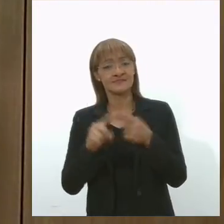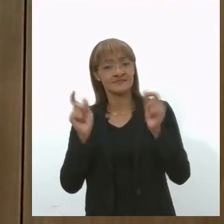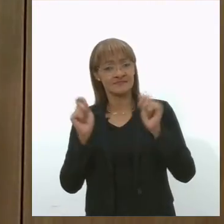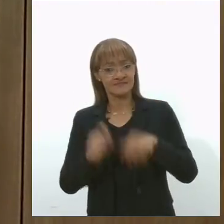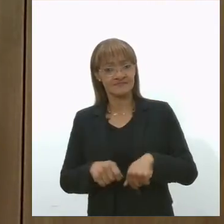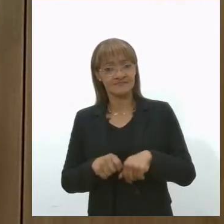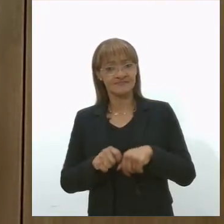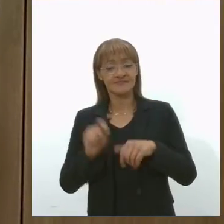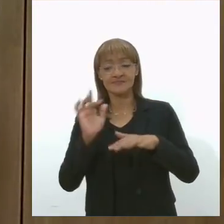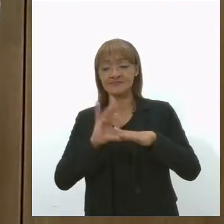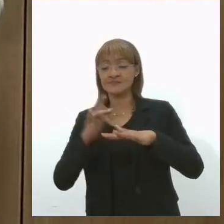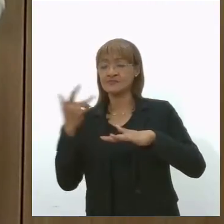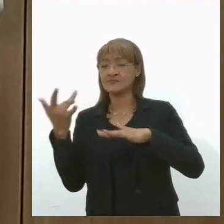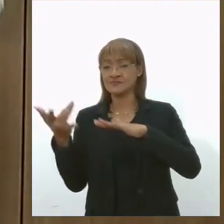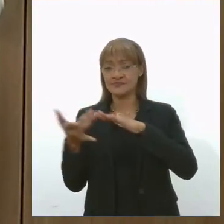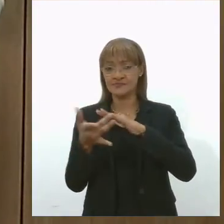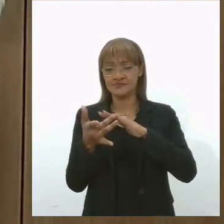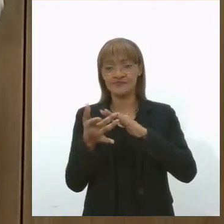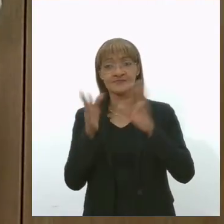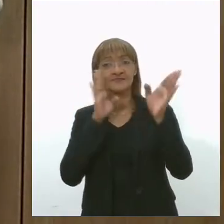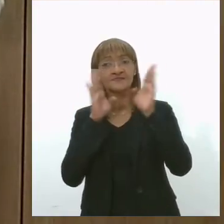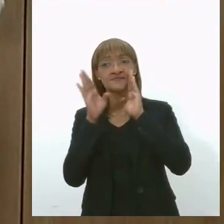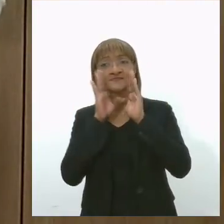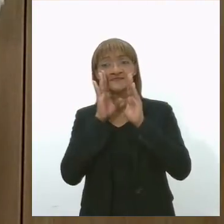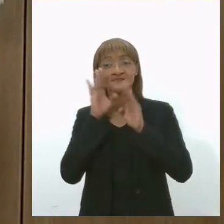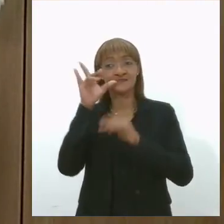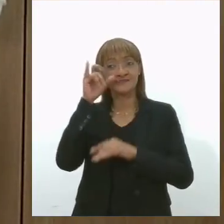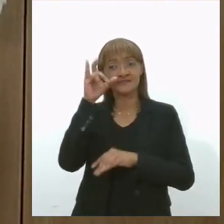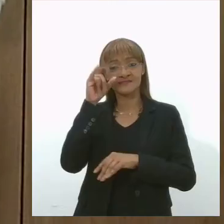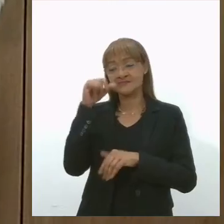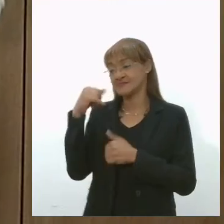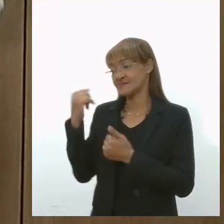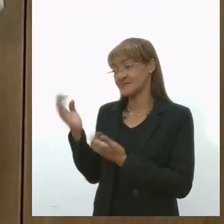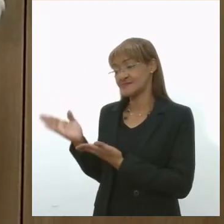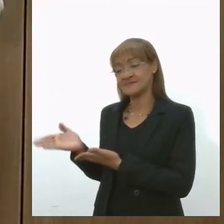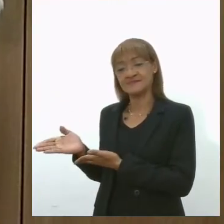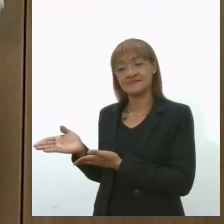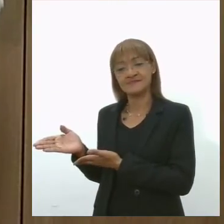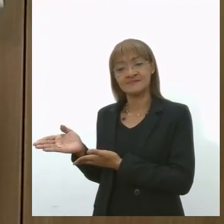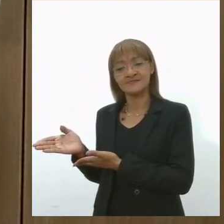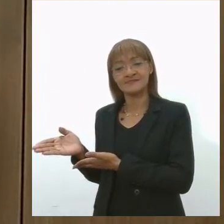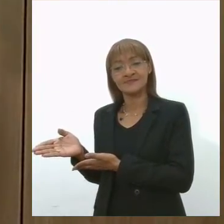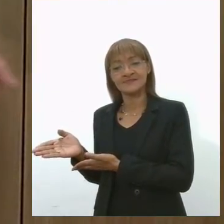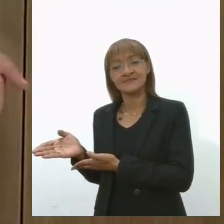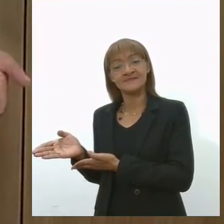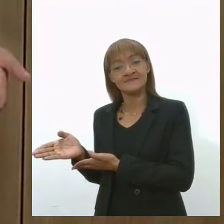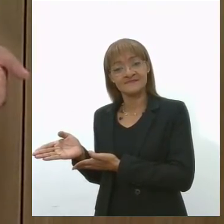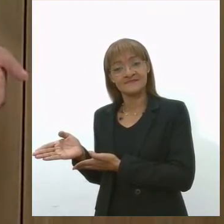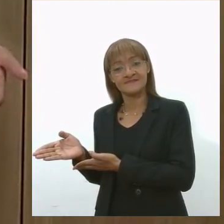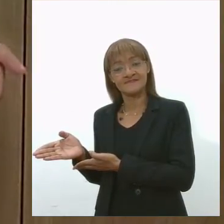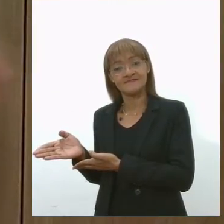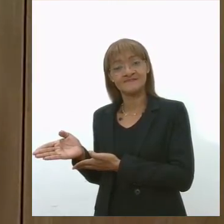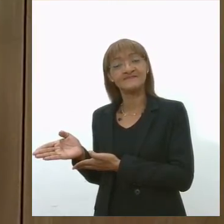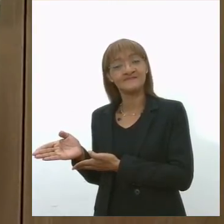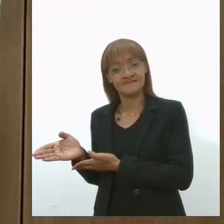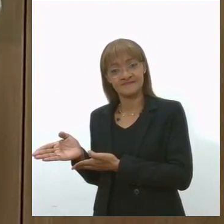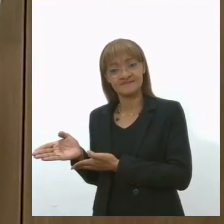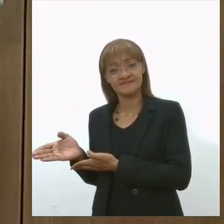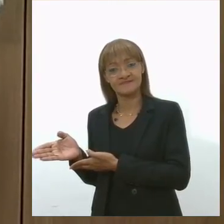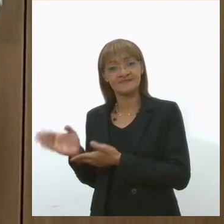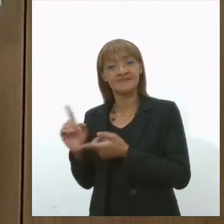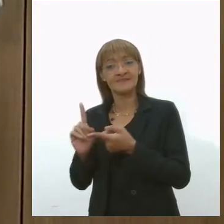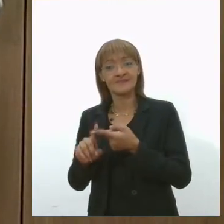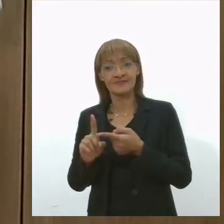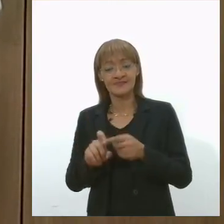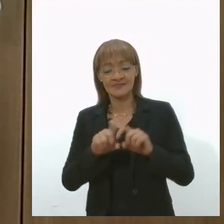também as nossas redes sociais, no Face, no Instagram, através do arroba TVAlese 5.2. No Twitter, arroba TVAlese e